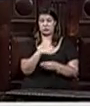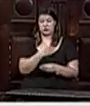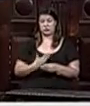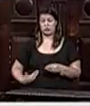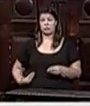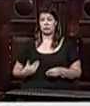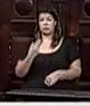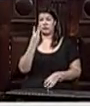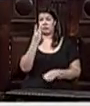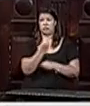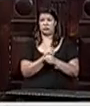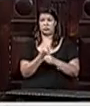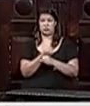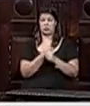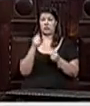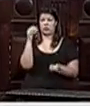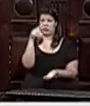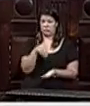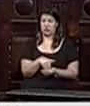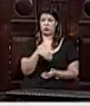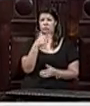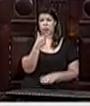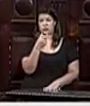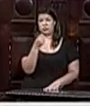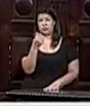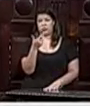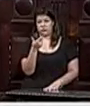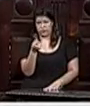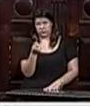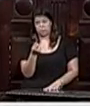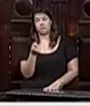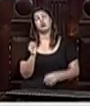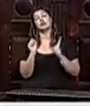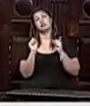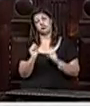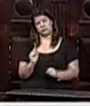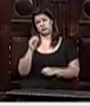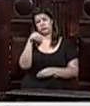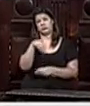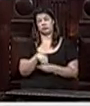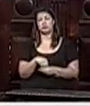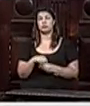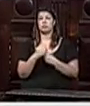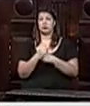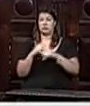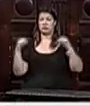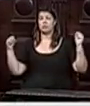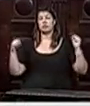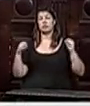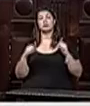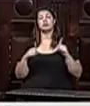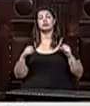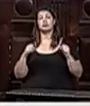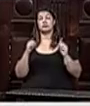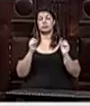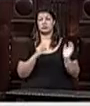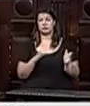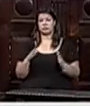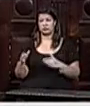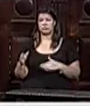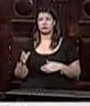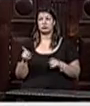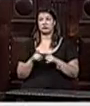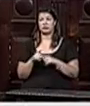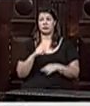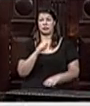anos, até 2020, de modo que em 2020, aí sim, faríamos eleições amplas, gerais e restritas, incluindo